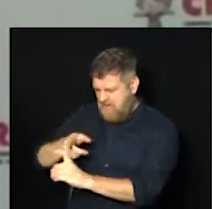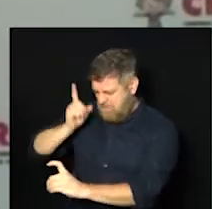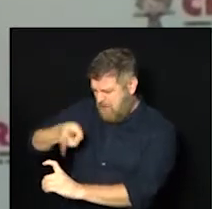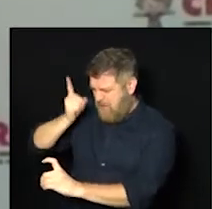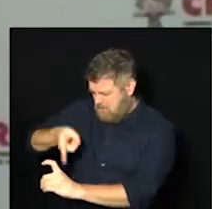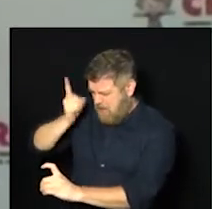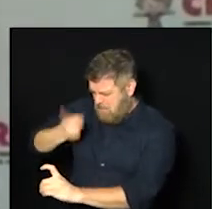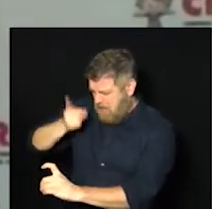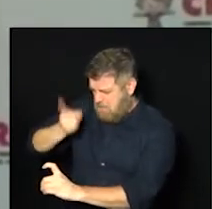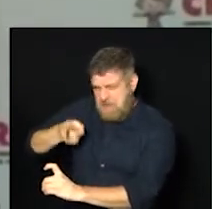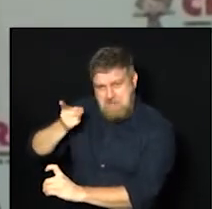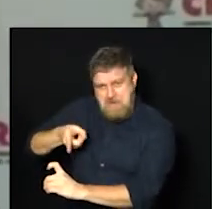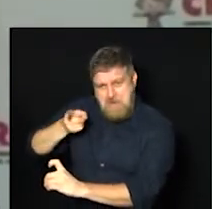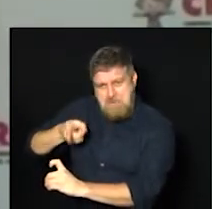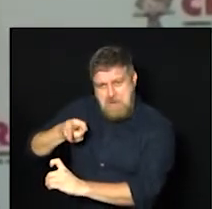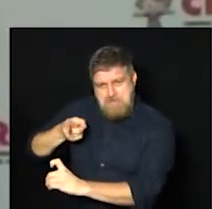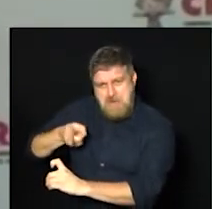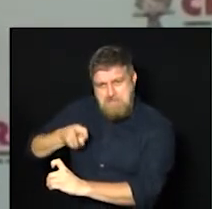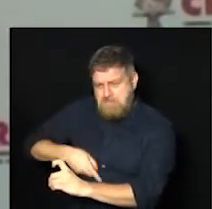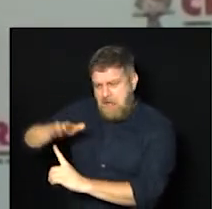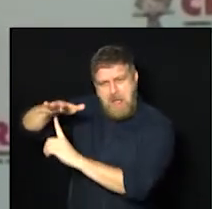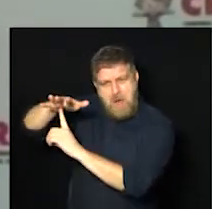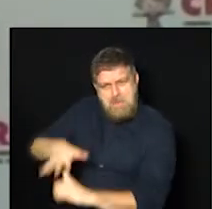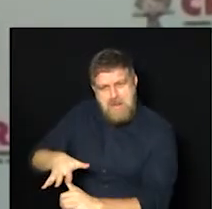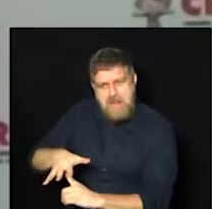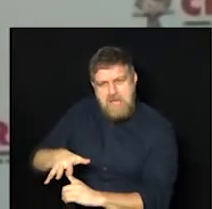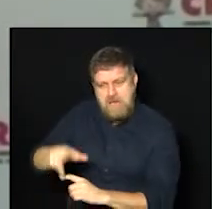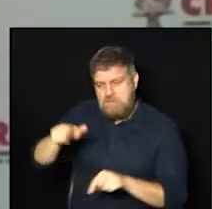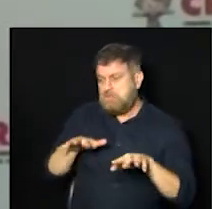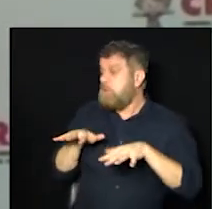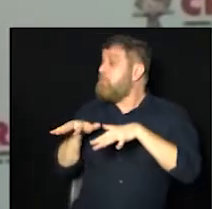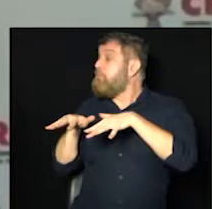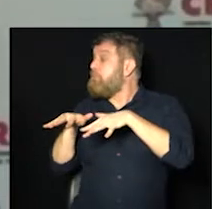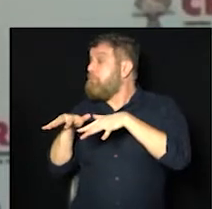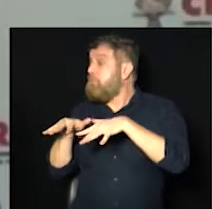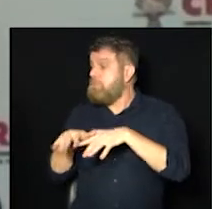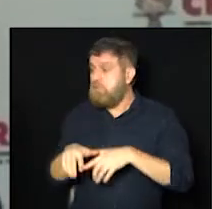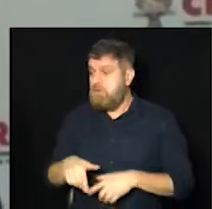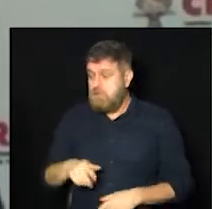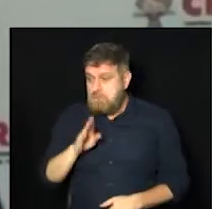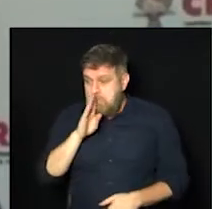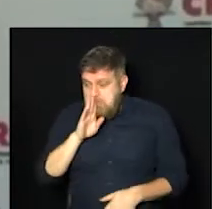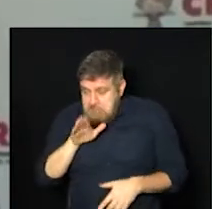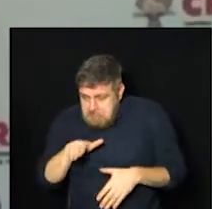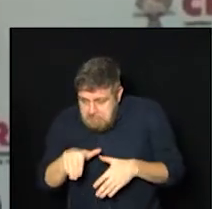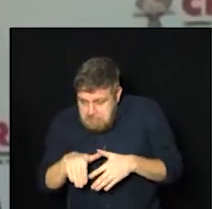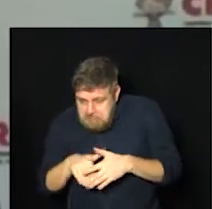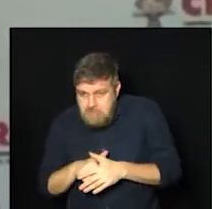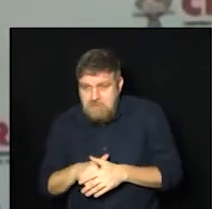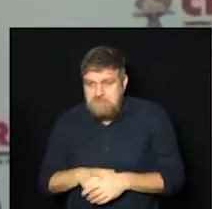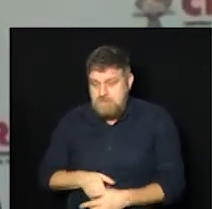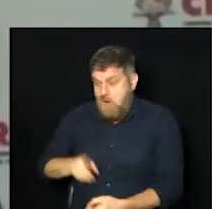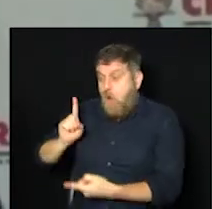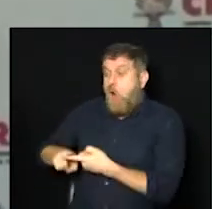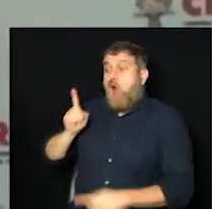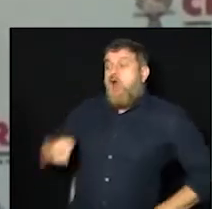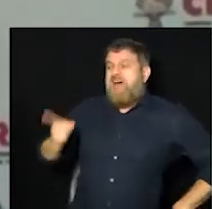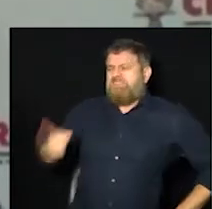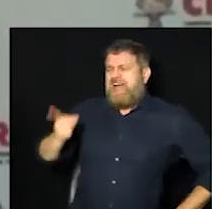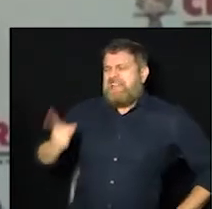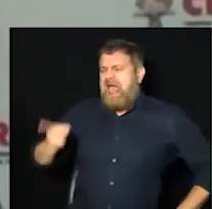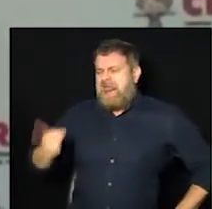você denegrir, você humilhá-la na frente de outras pessoas, né, você ameaçar. Isso também é violência. Você